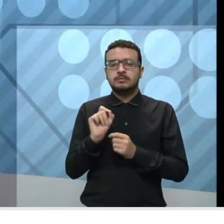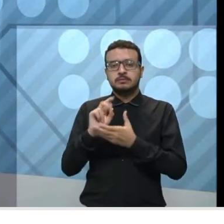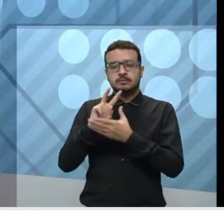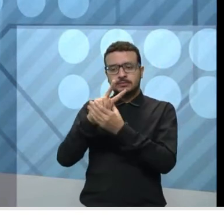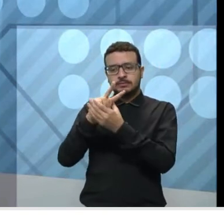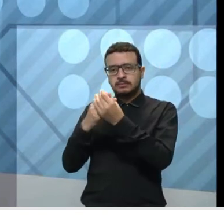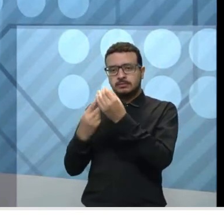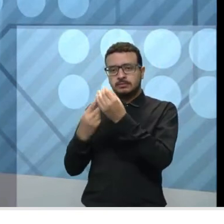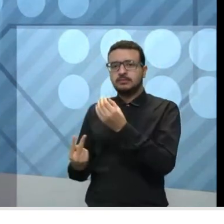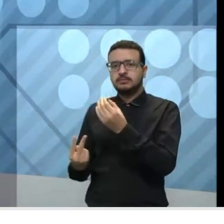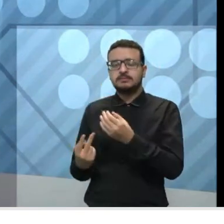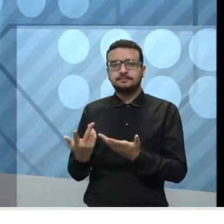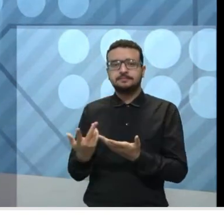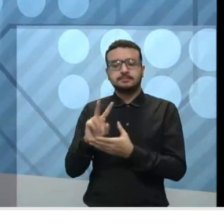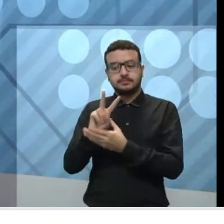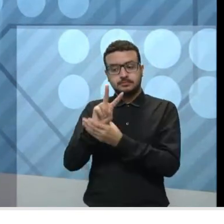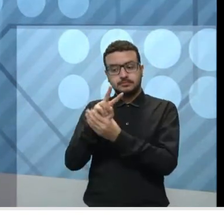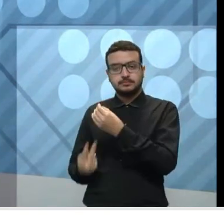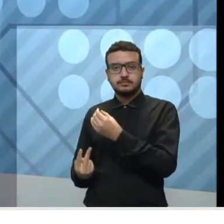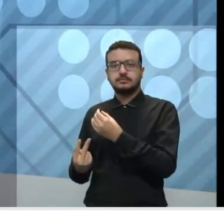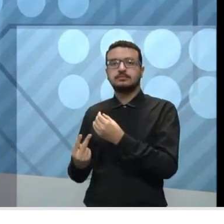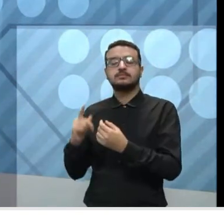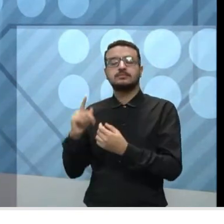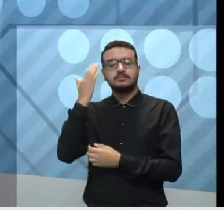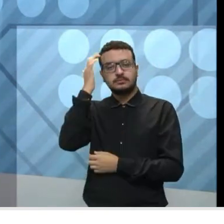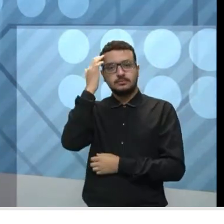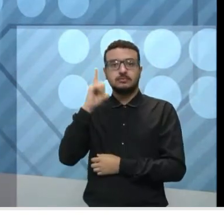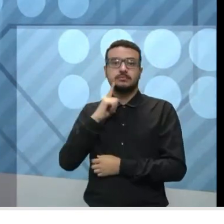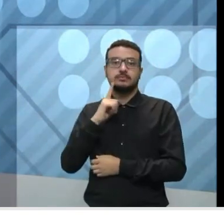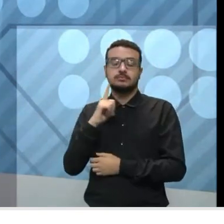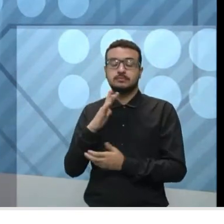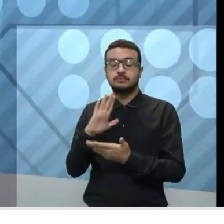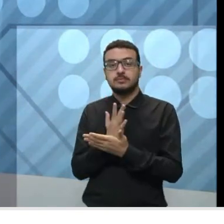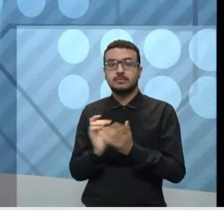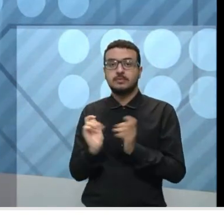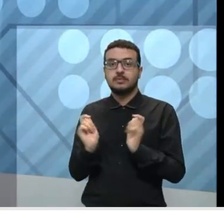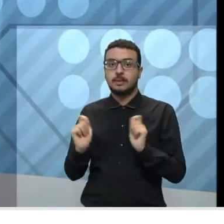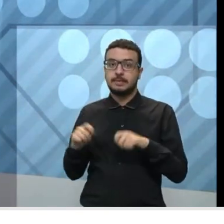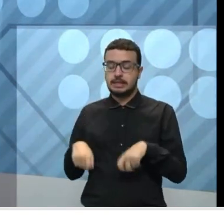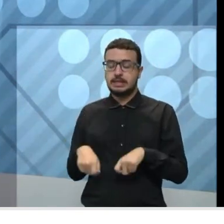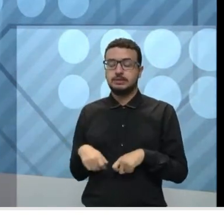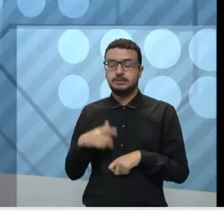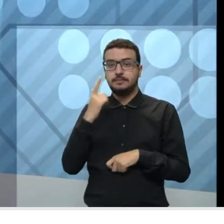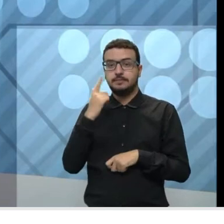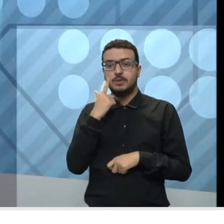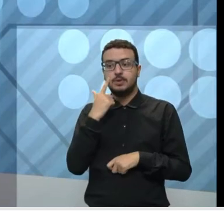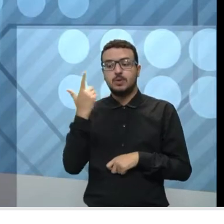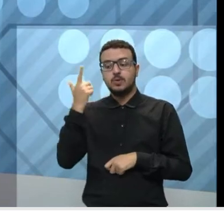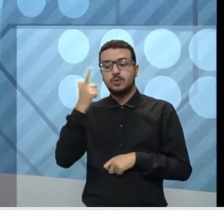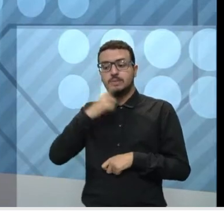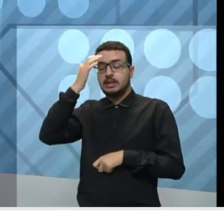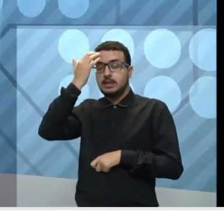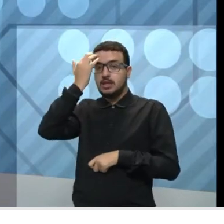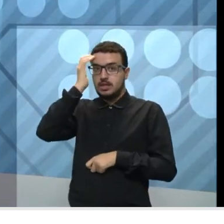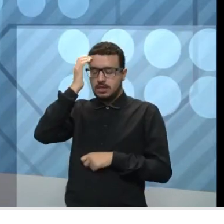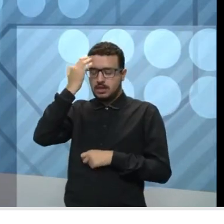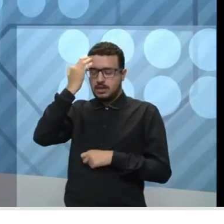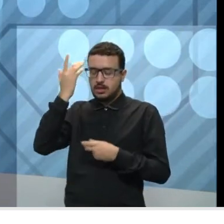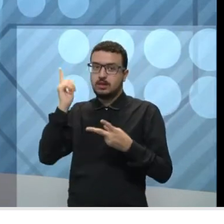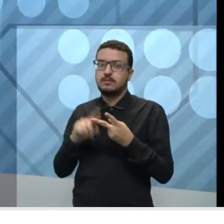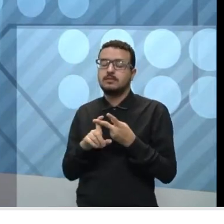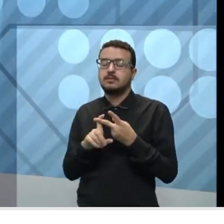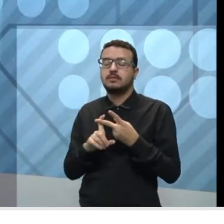algumas habilidades. Habilidade para compreensão, a habilidade para expressão e a habilidade